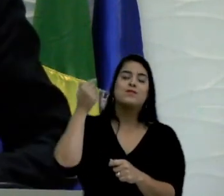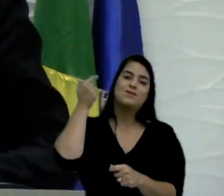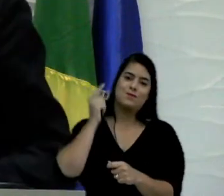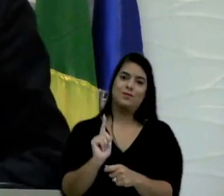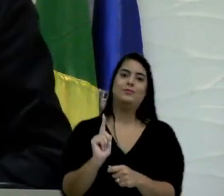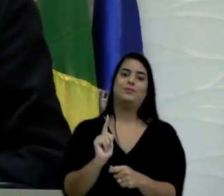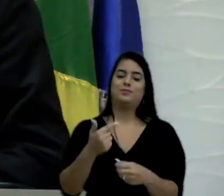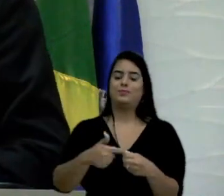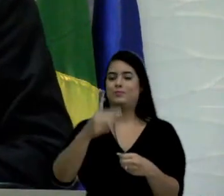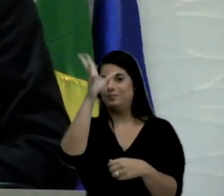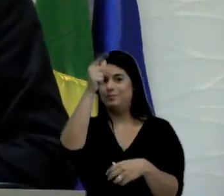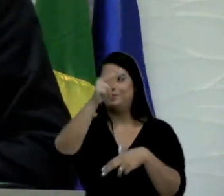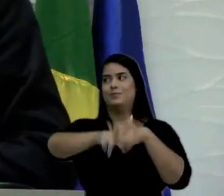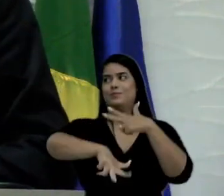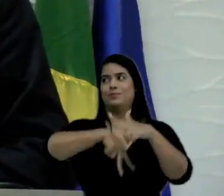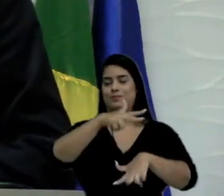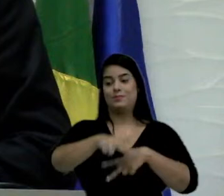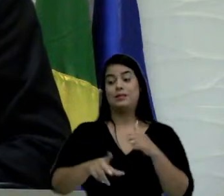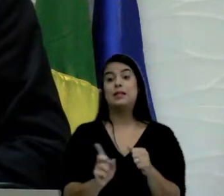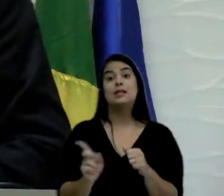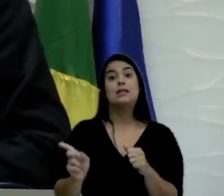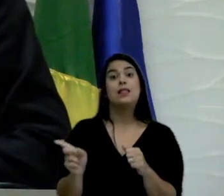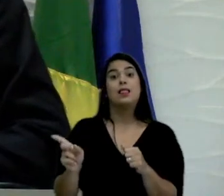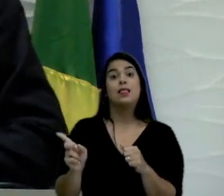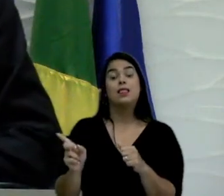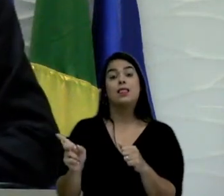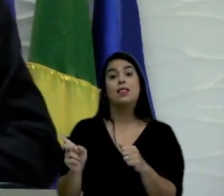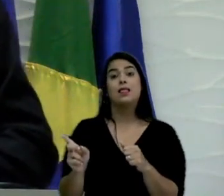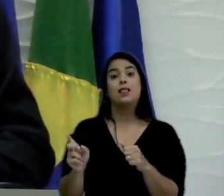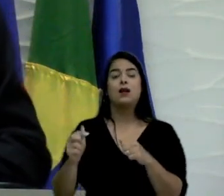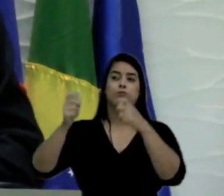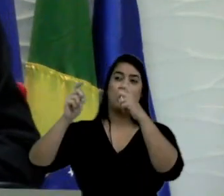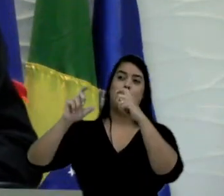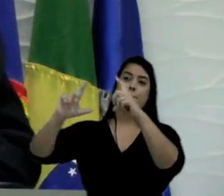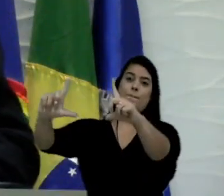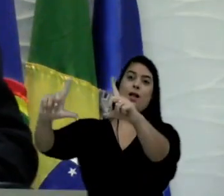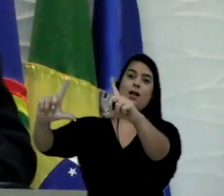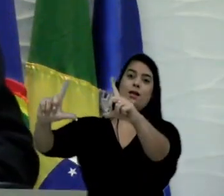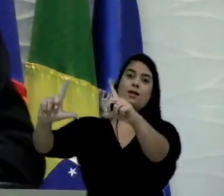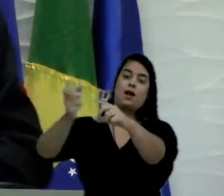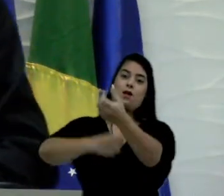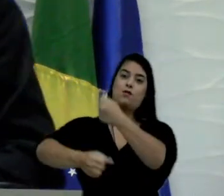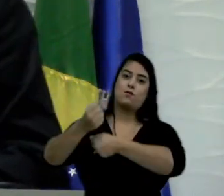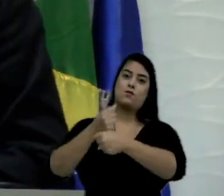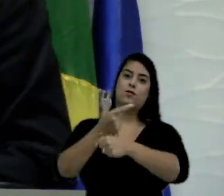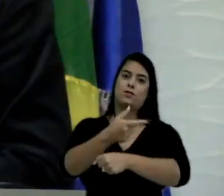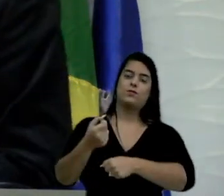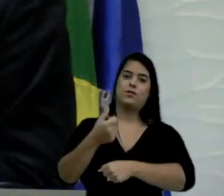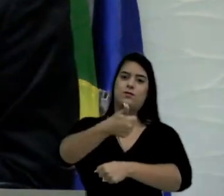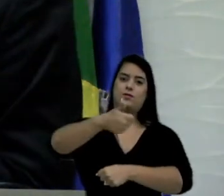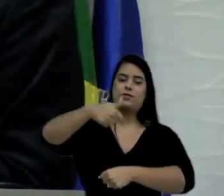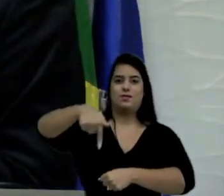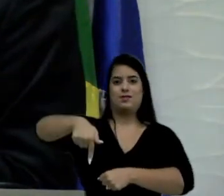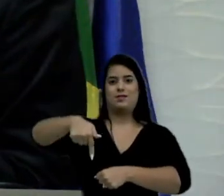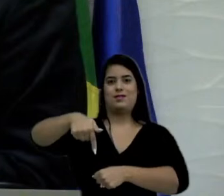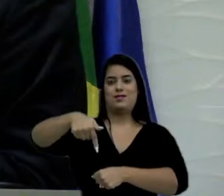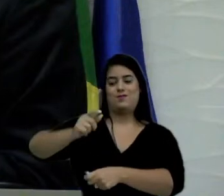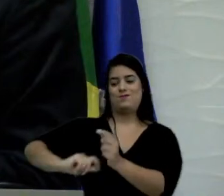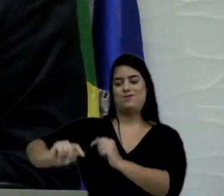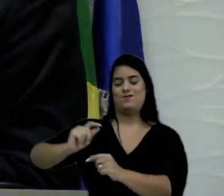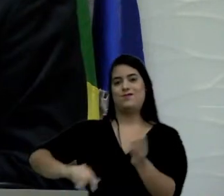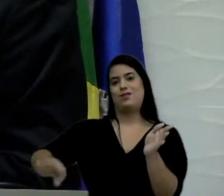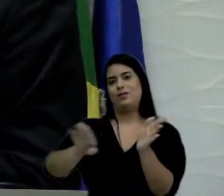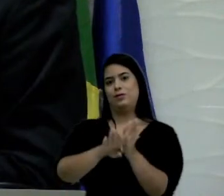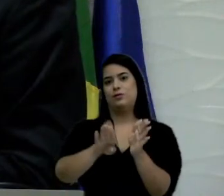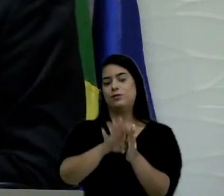Una por isso que está lá a placa com ano de 2017 com recurso que chegou em São Bento do